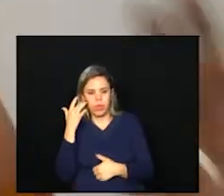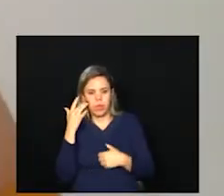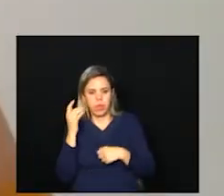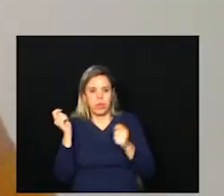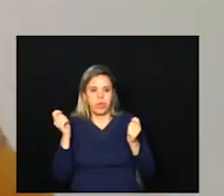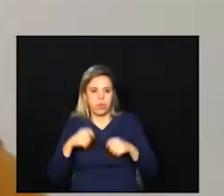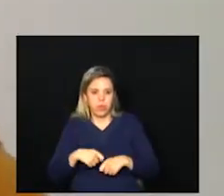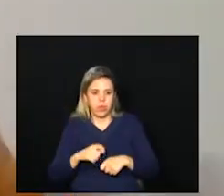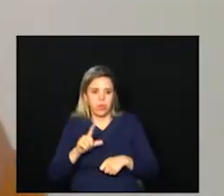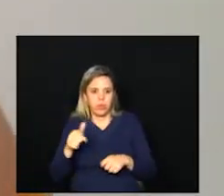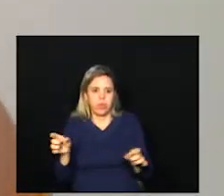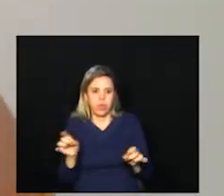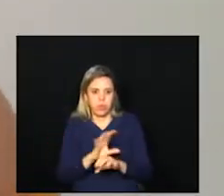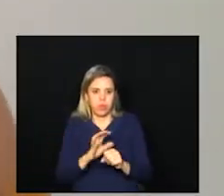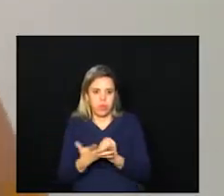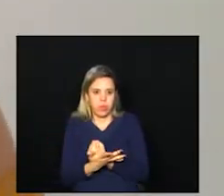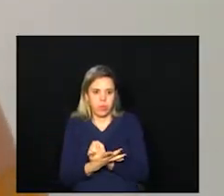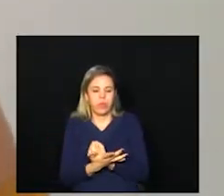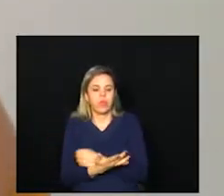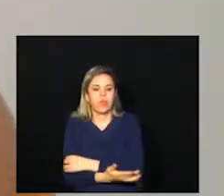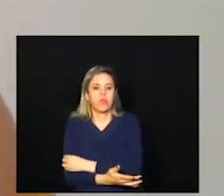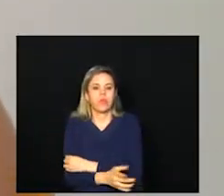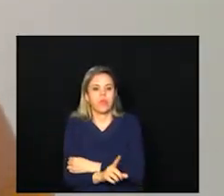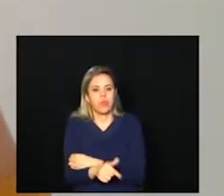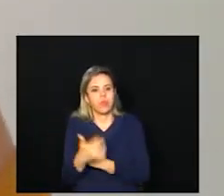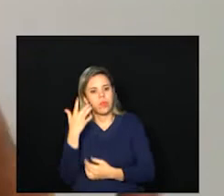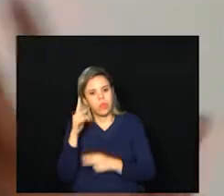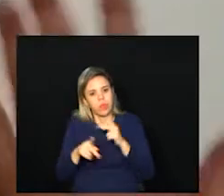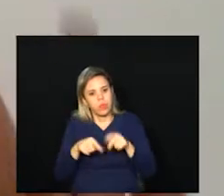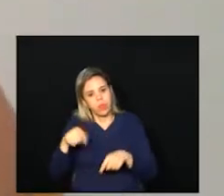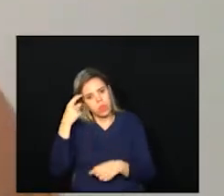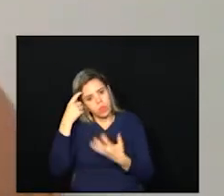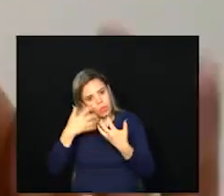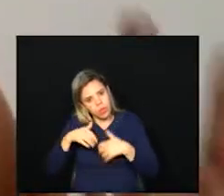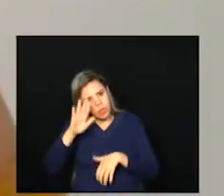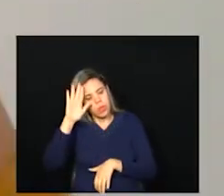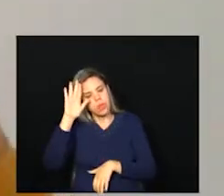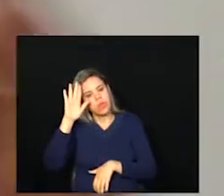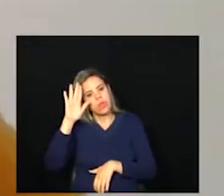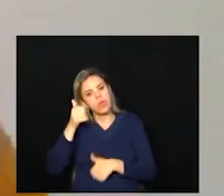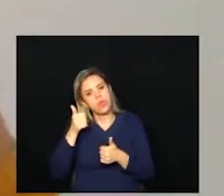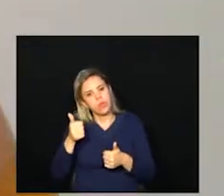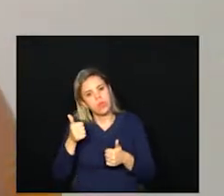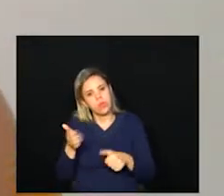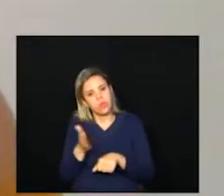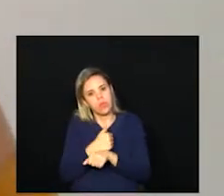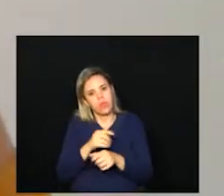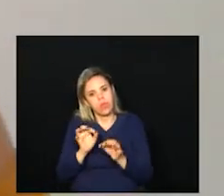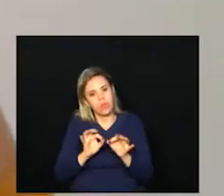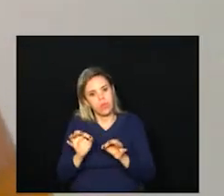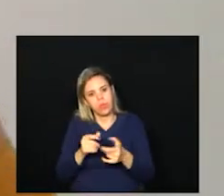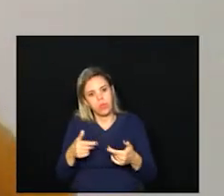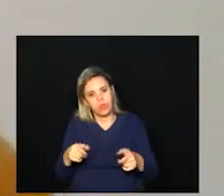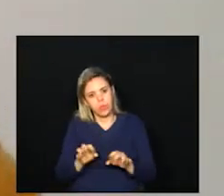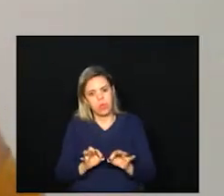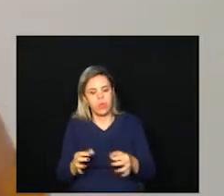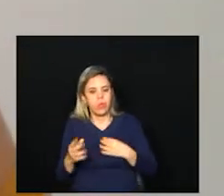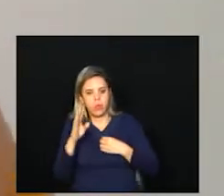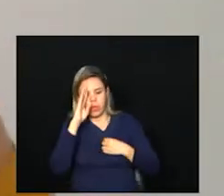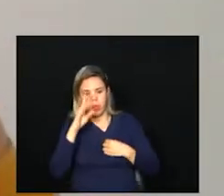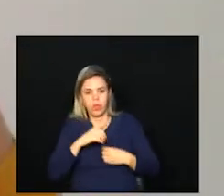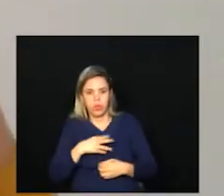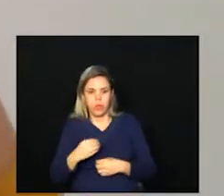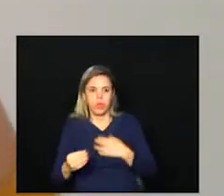pós esse Covid, pós essa pandemia, eu acho que as pessoas vão pensar muito bem antes de fazer certas coisas, principalmente